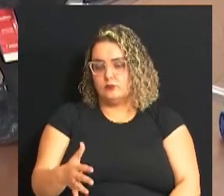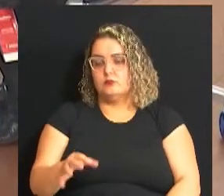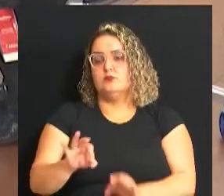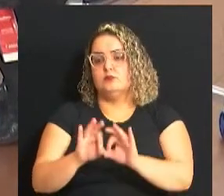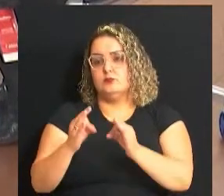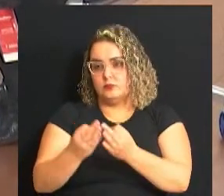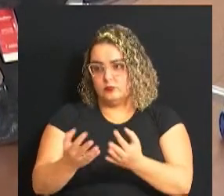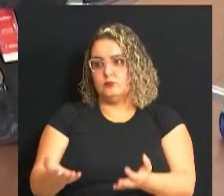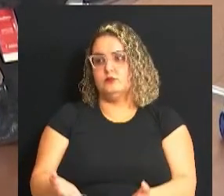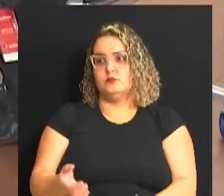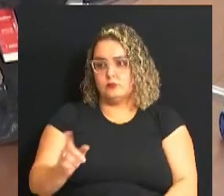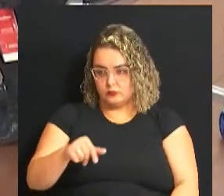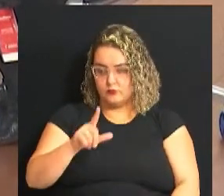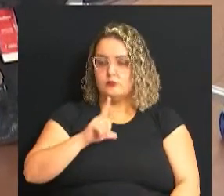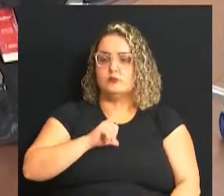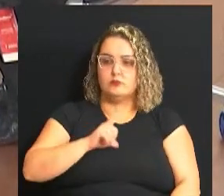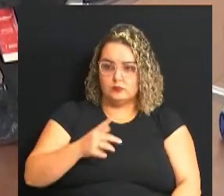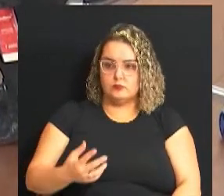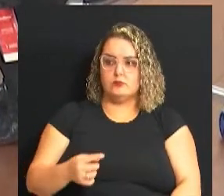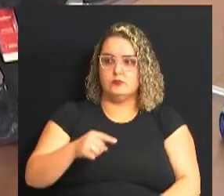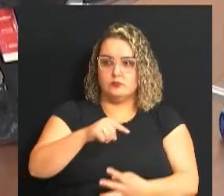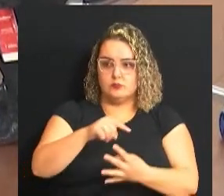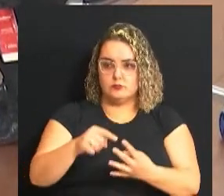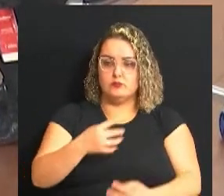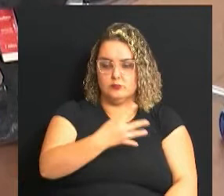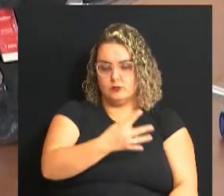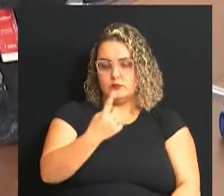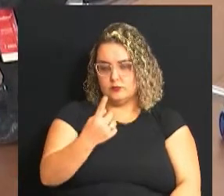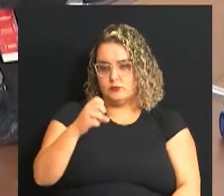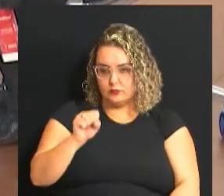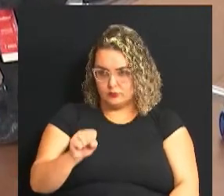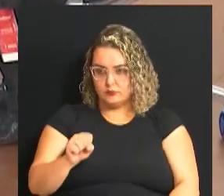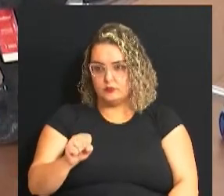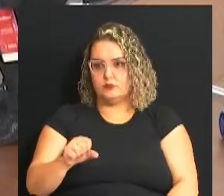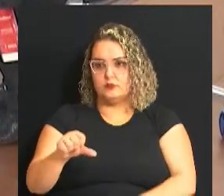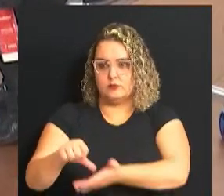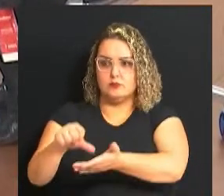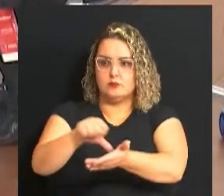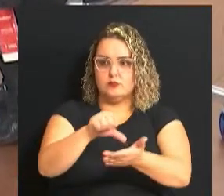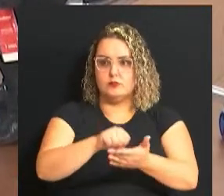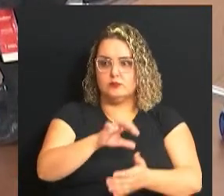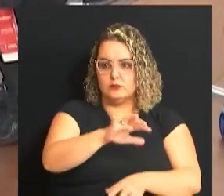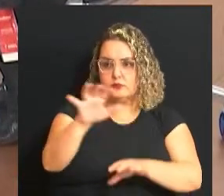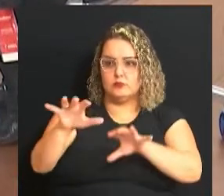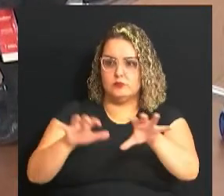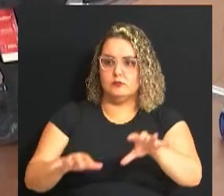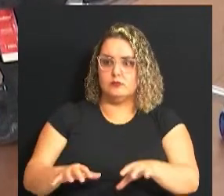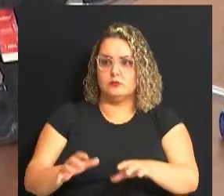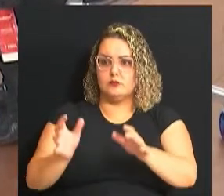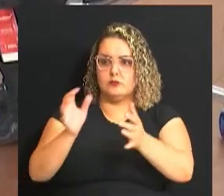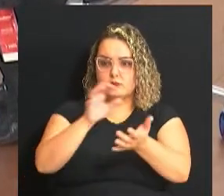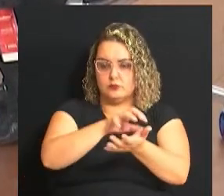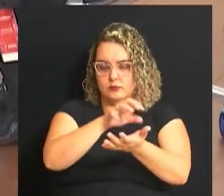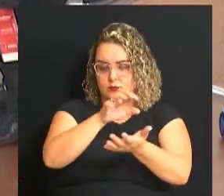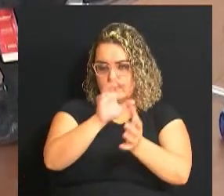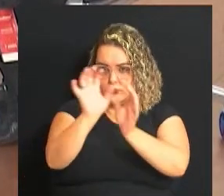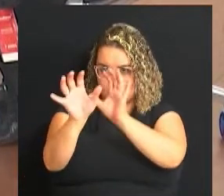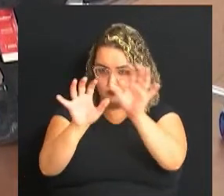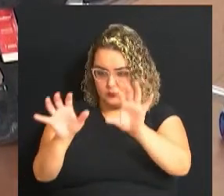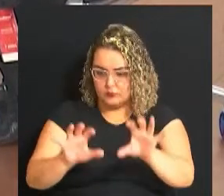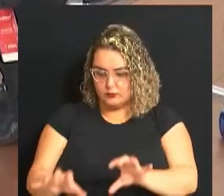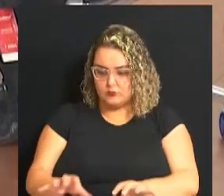isso existe. Esses 418 núcleos estão lá mapeados e classificados, seria de interesse social ou